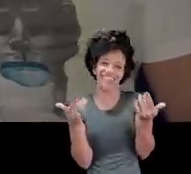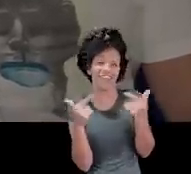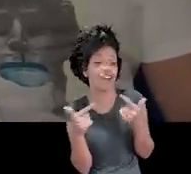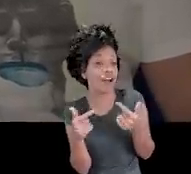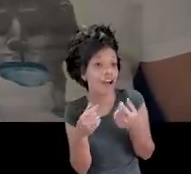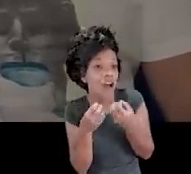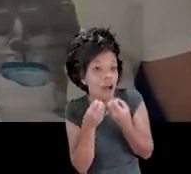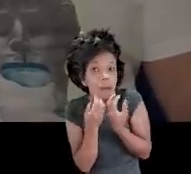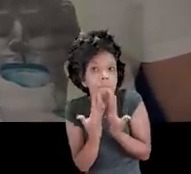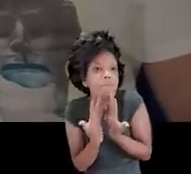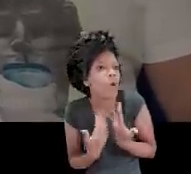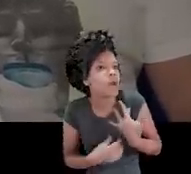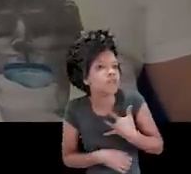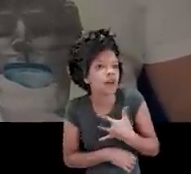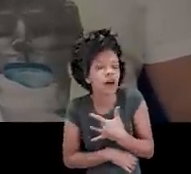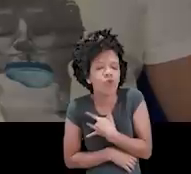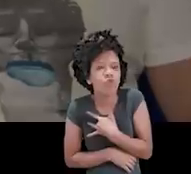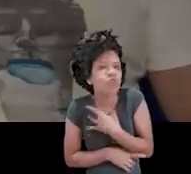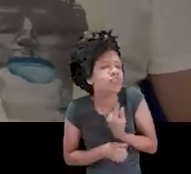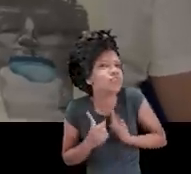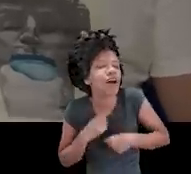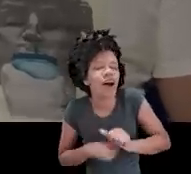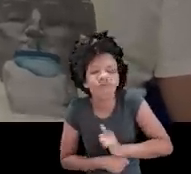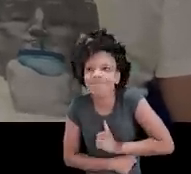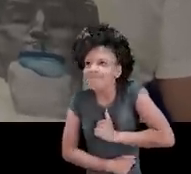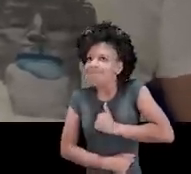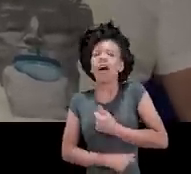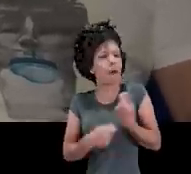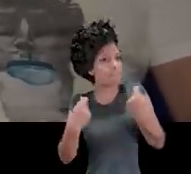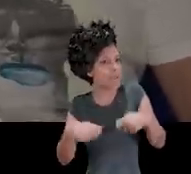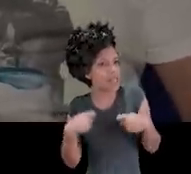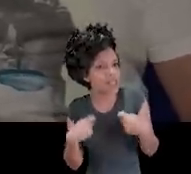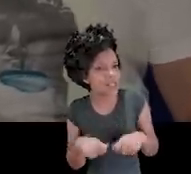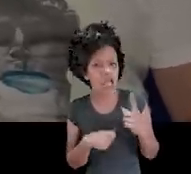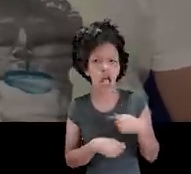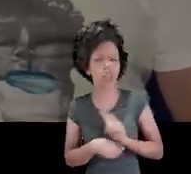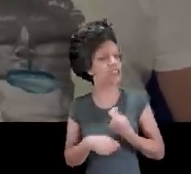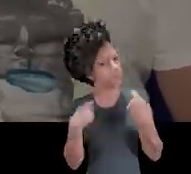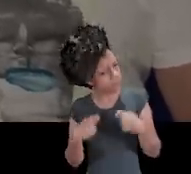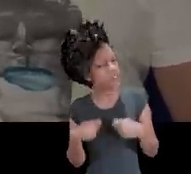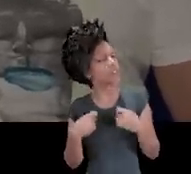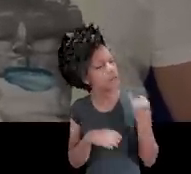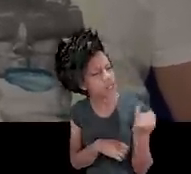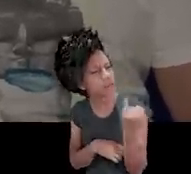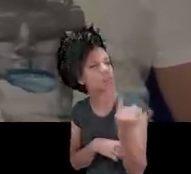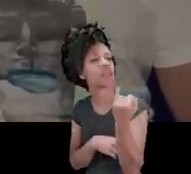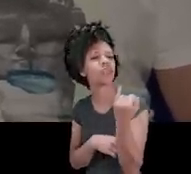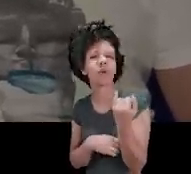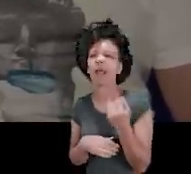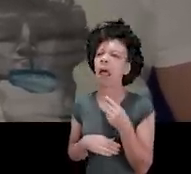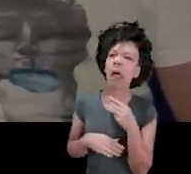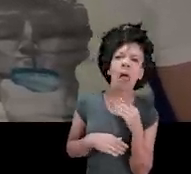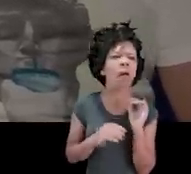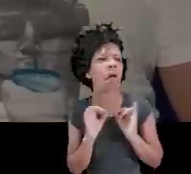Levar na boa. É muito saudável, é generoso, é necessário, é fundamental, é para cortar o mimimi